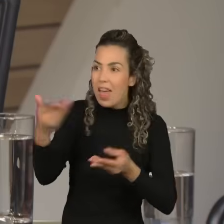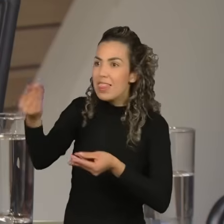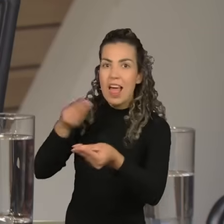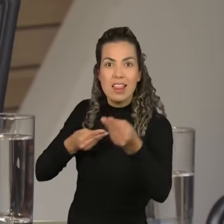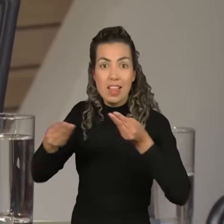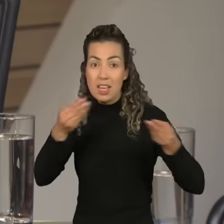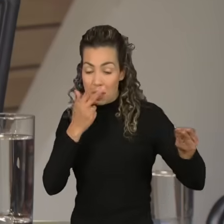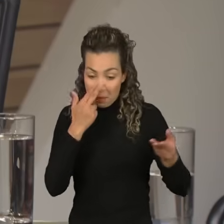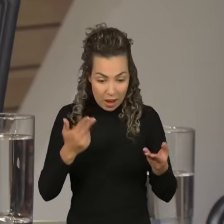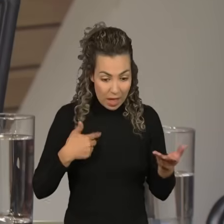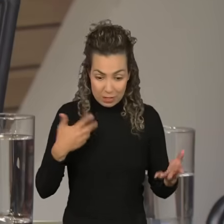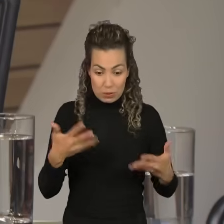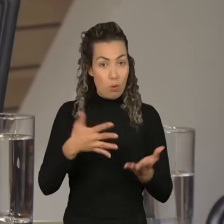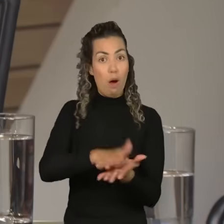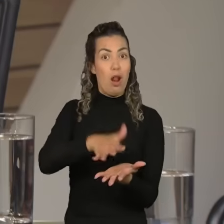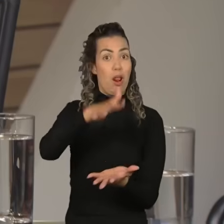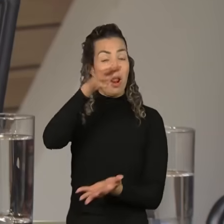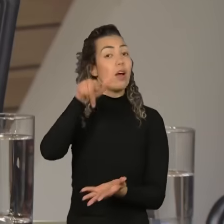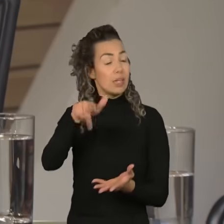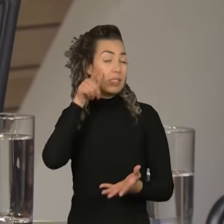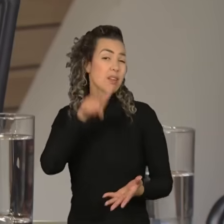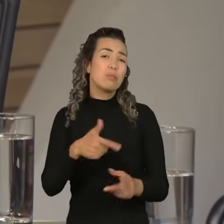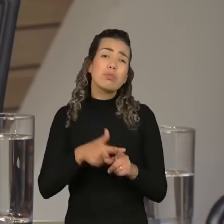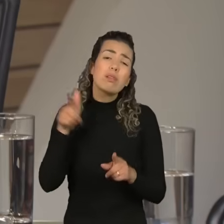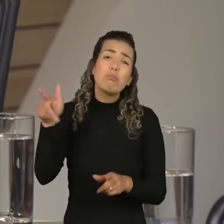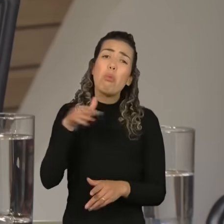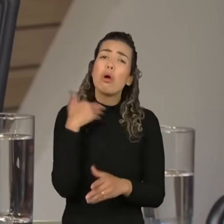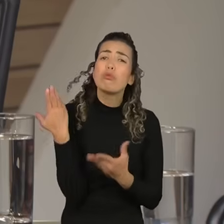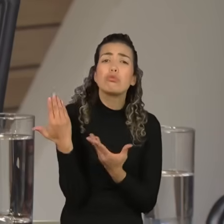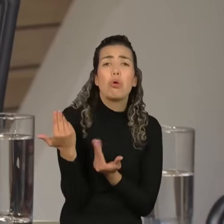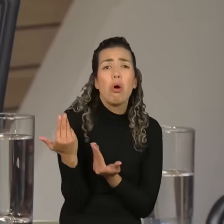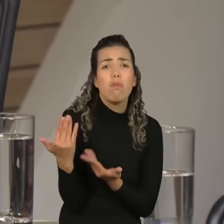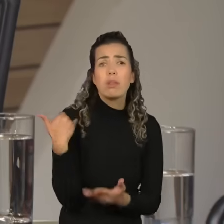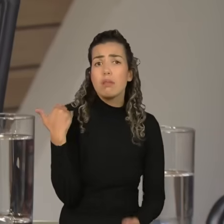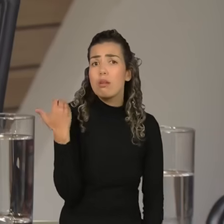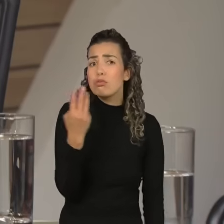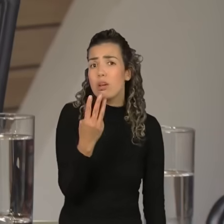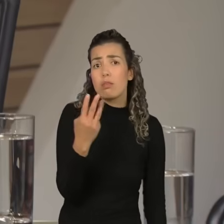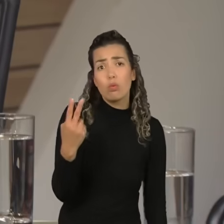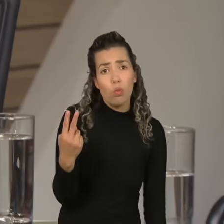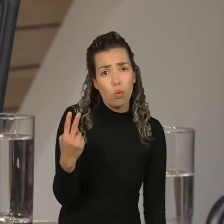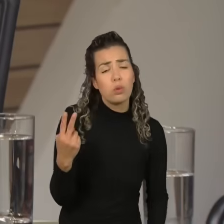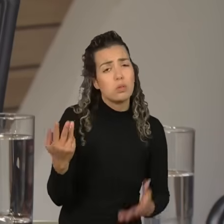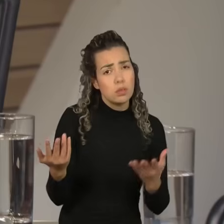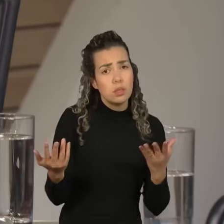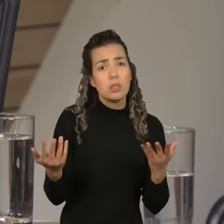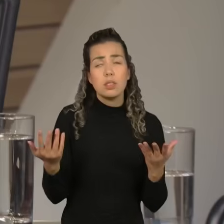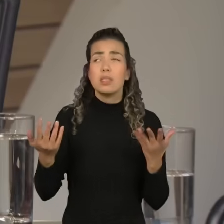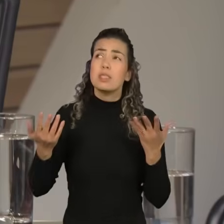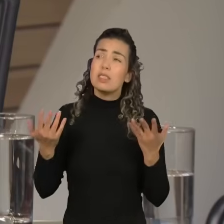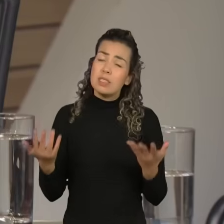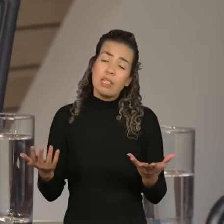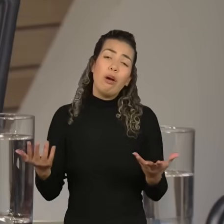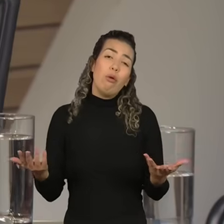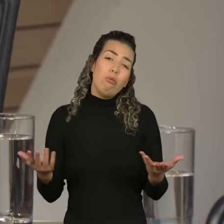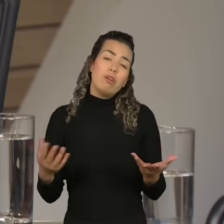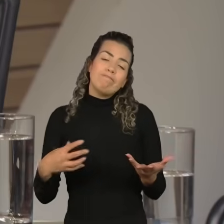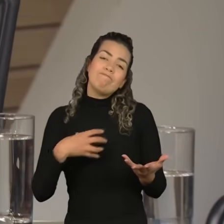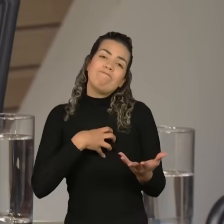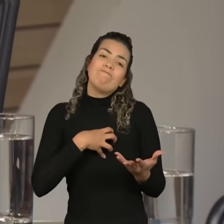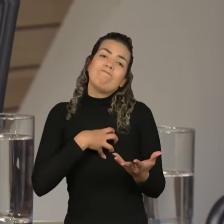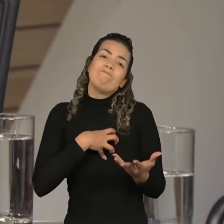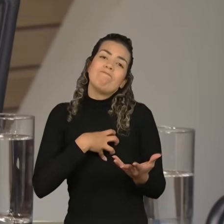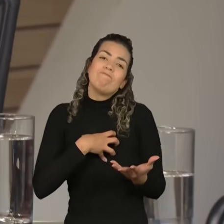porque o Cazuza é um artista que morreu muito jovem, com 32 anos, né? Então, isso deixa uma lacuna